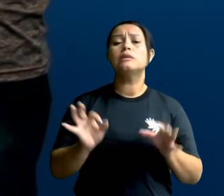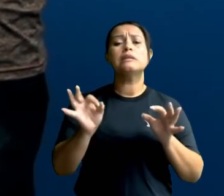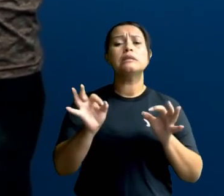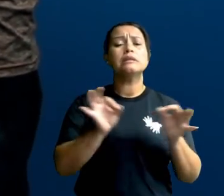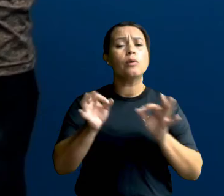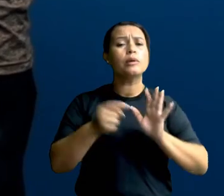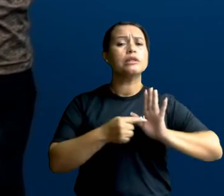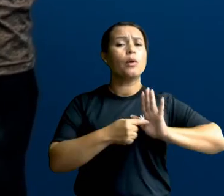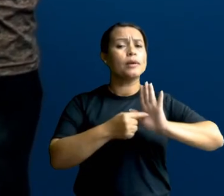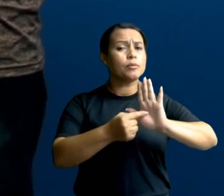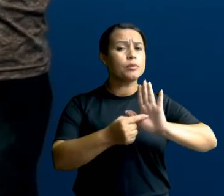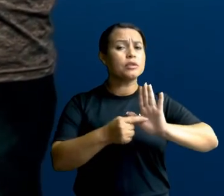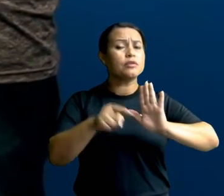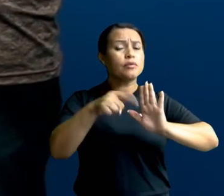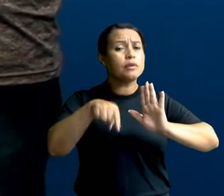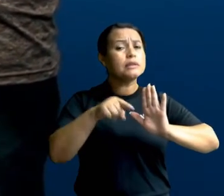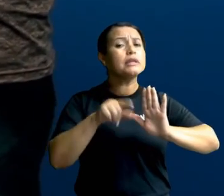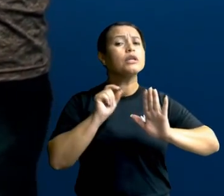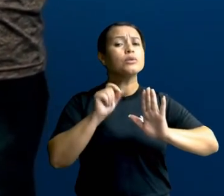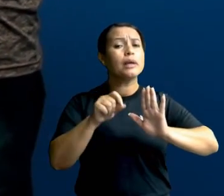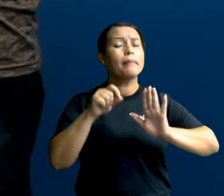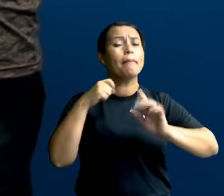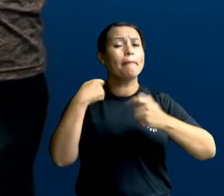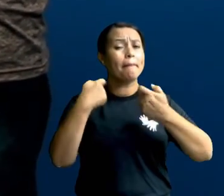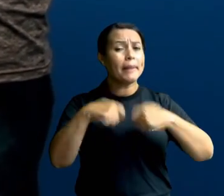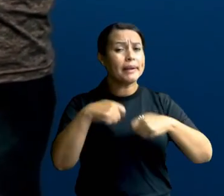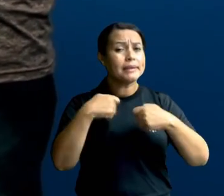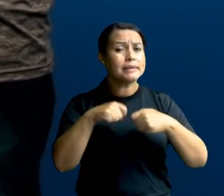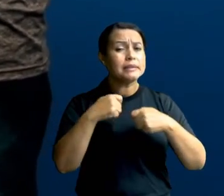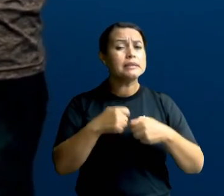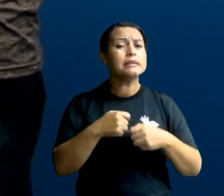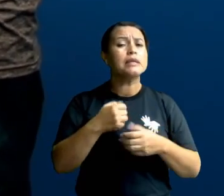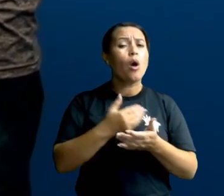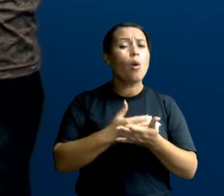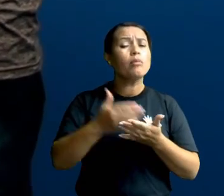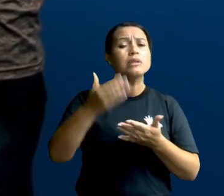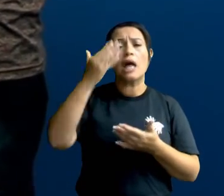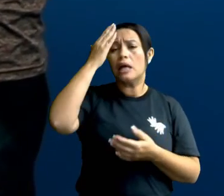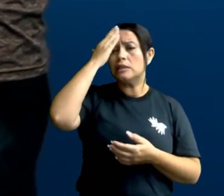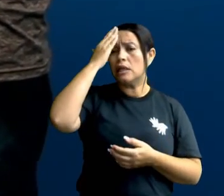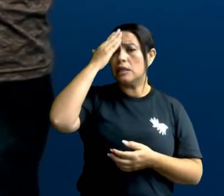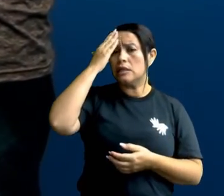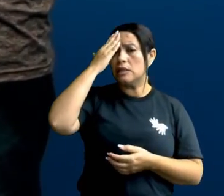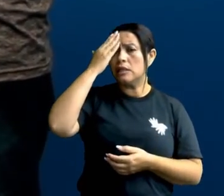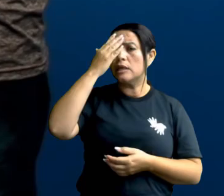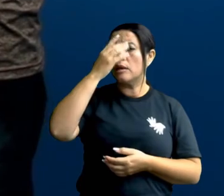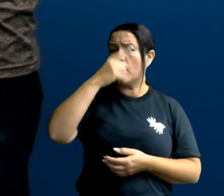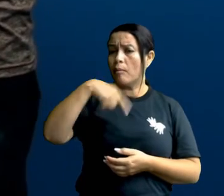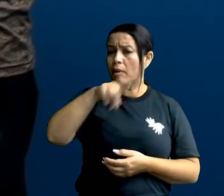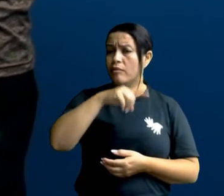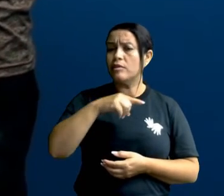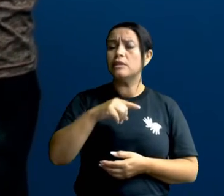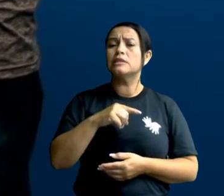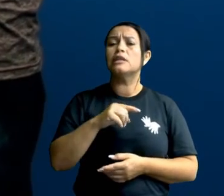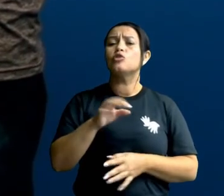esses mecanismos, né, que você precisa, né, começar a entender, até para fazer suas